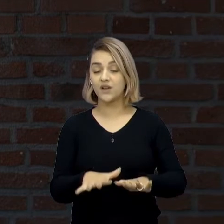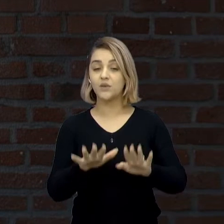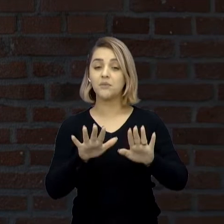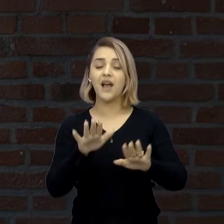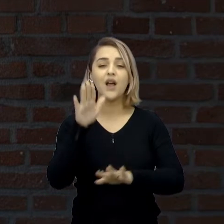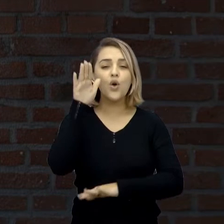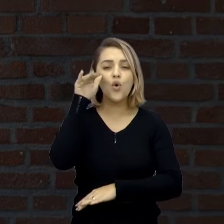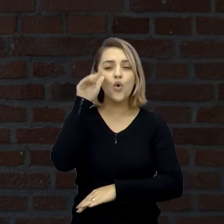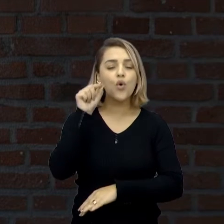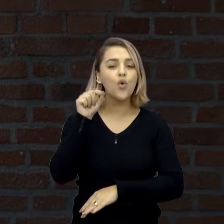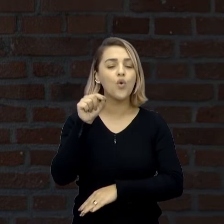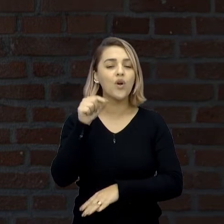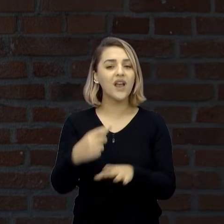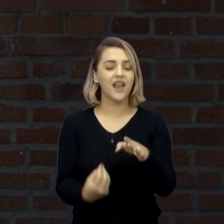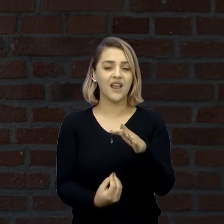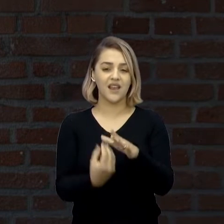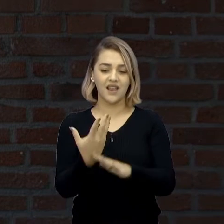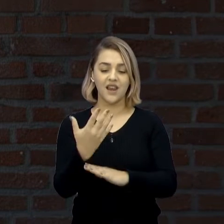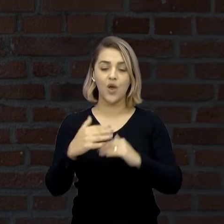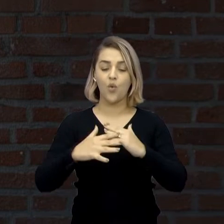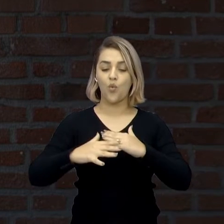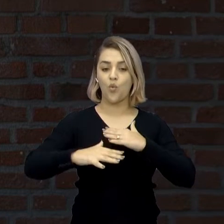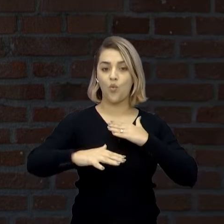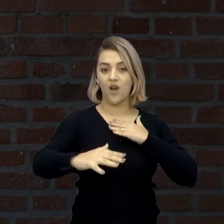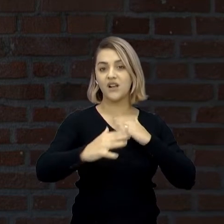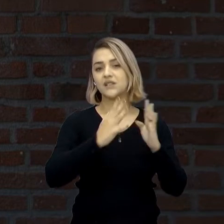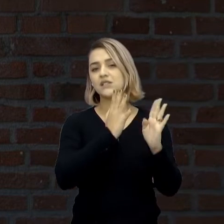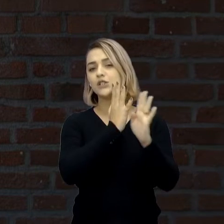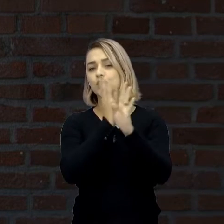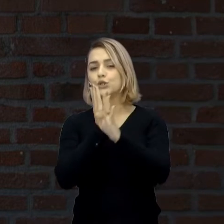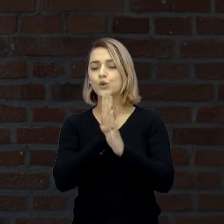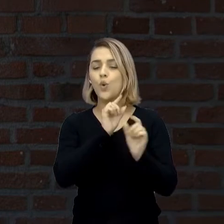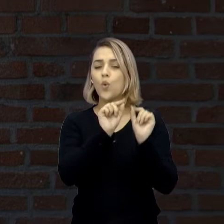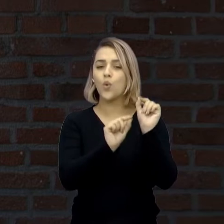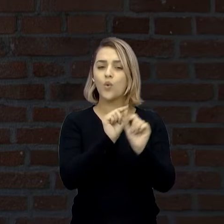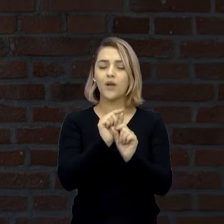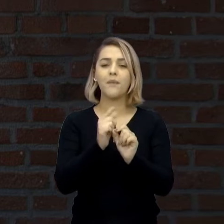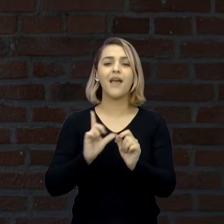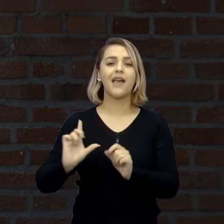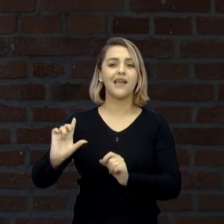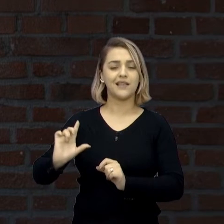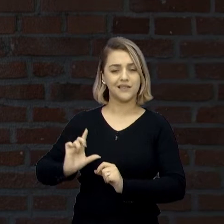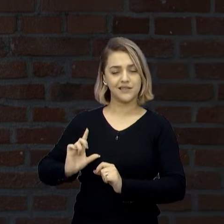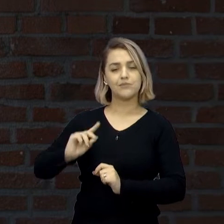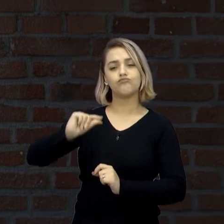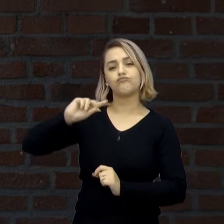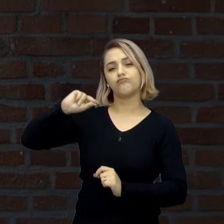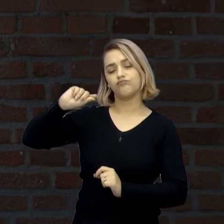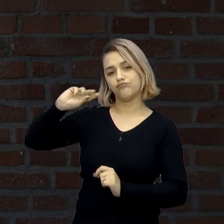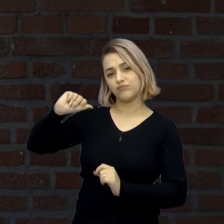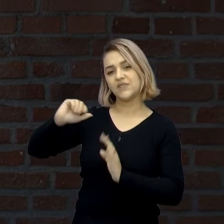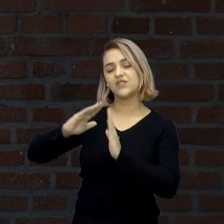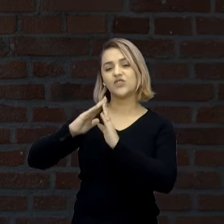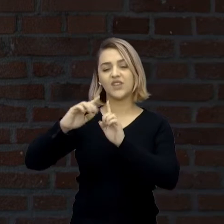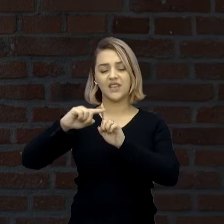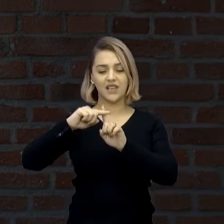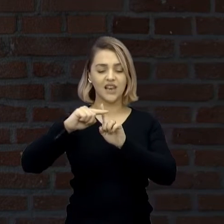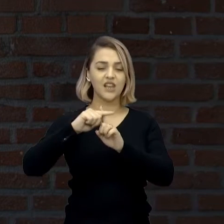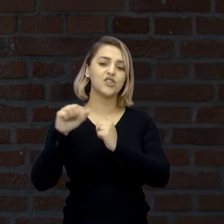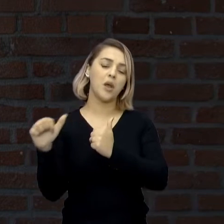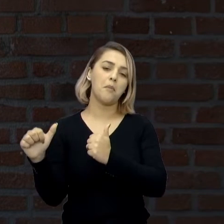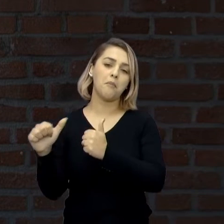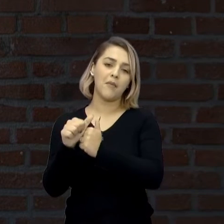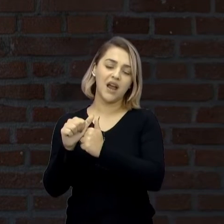a criação do calçadão, foram descobertos restos de uma antiga igreja da região e que ficava bem próxima